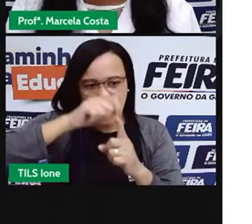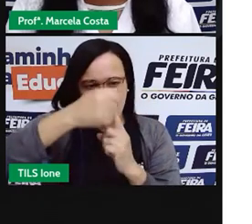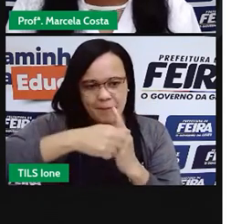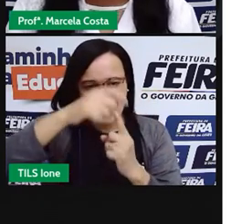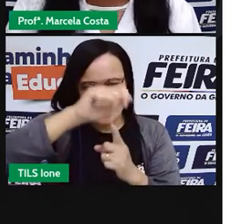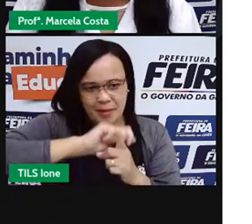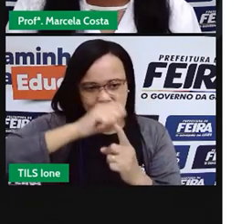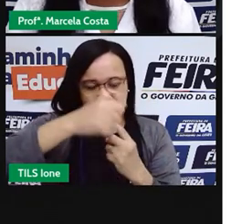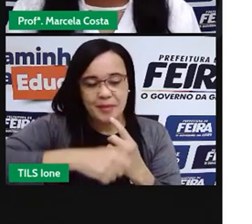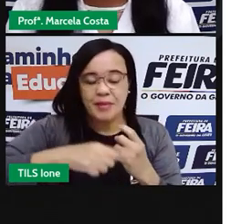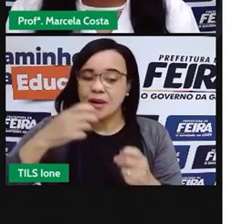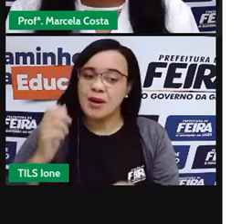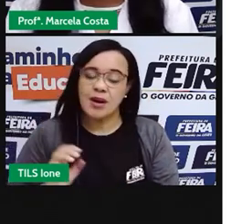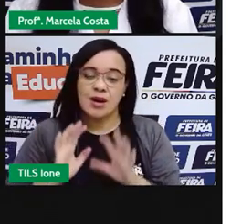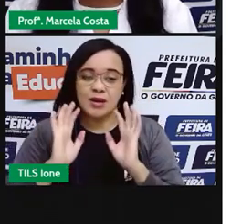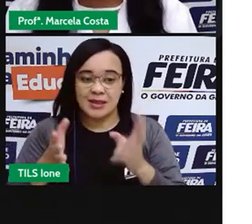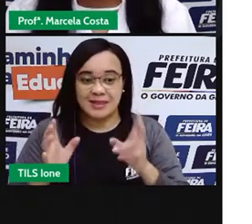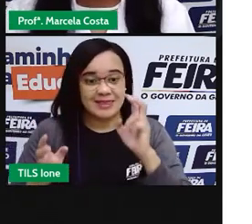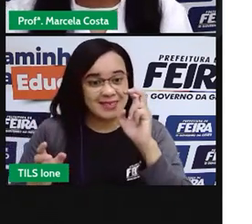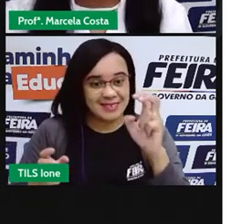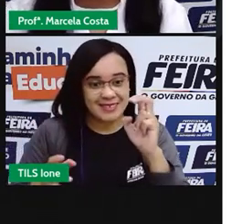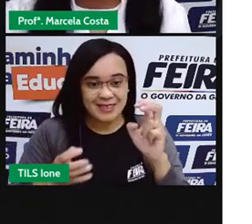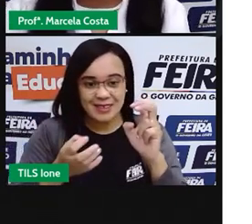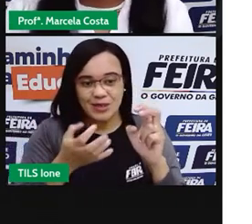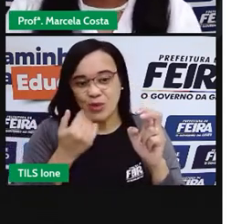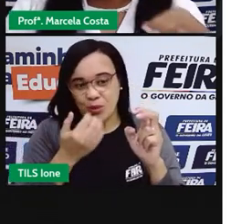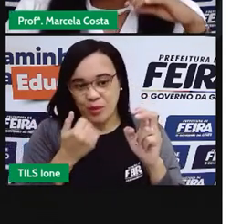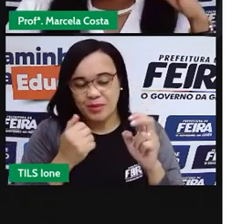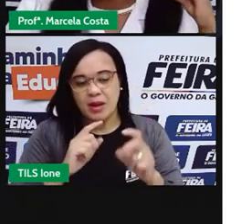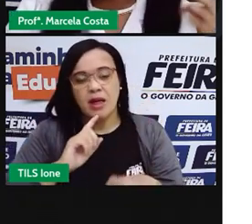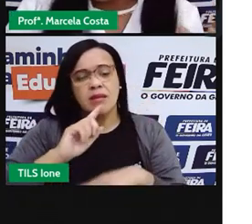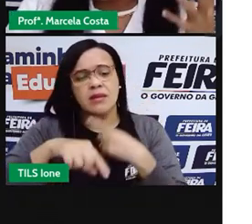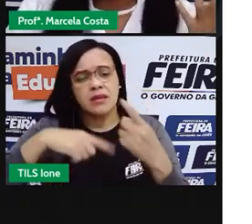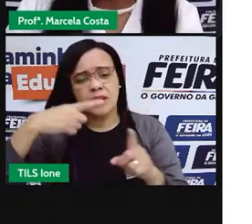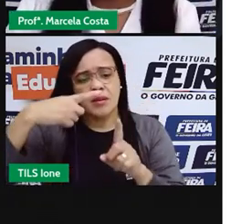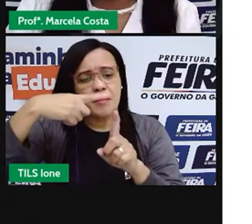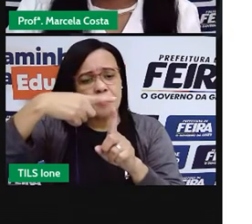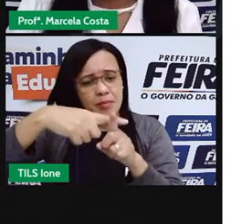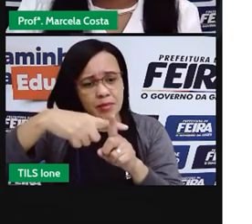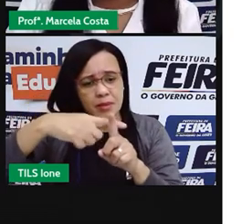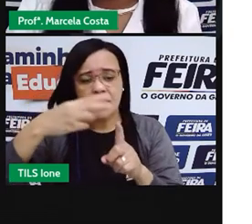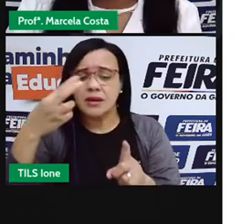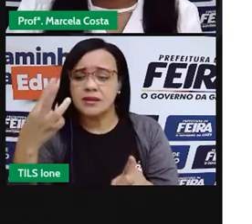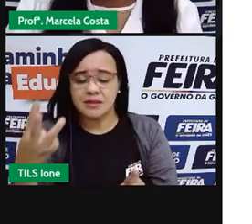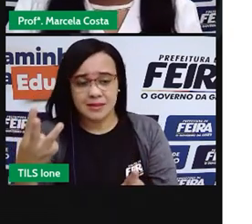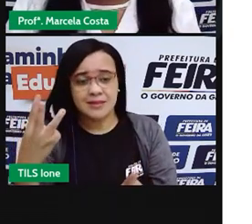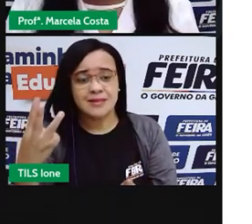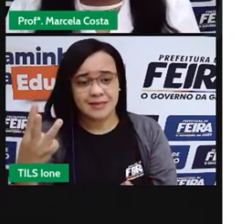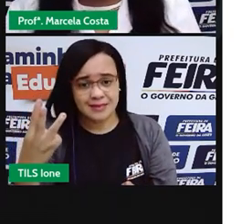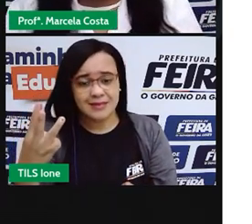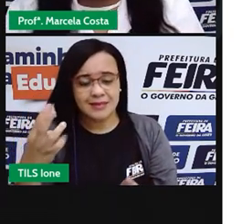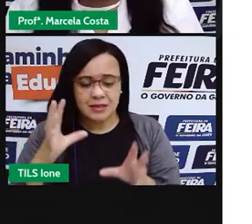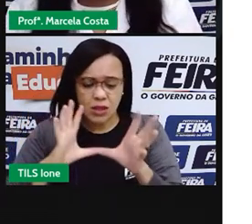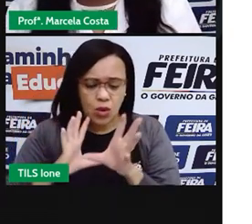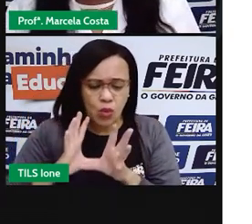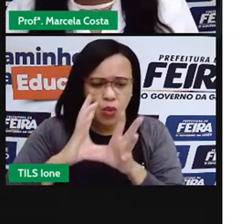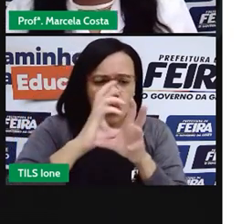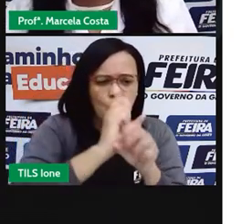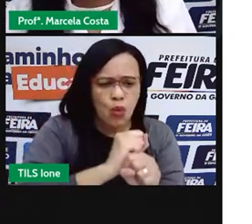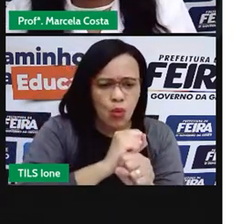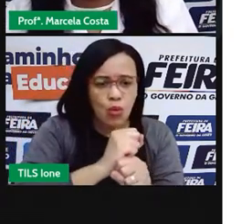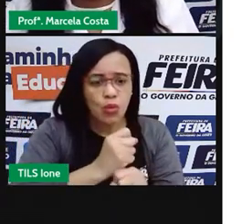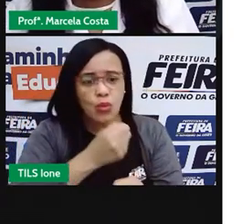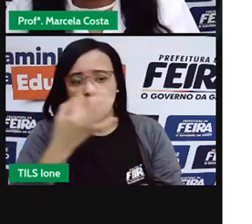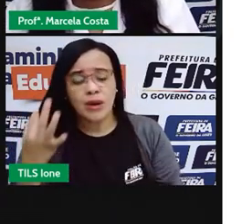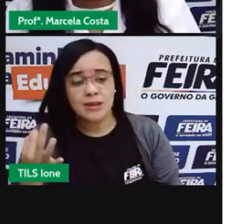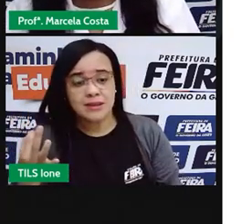Então, cá comeu cinco bananas. Depois, comeu mais três bananas. Quantas bananas ele comeu